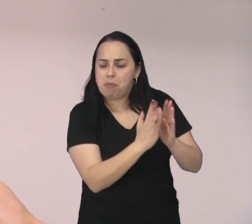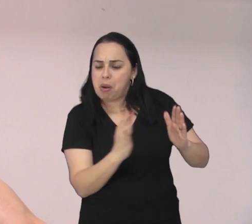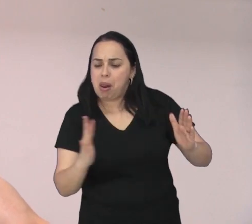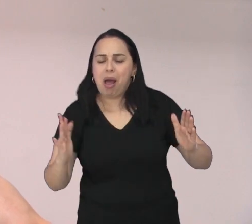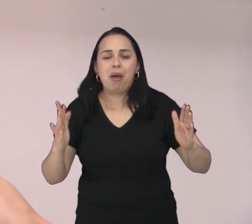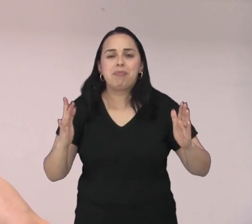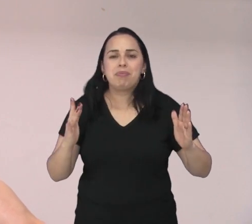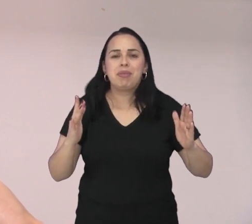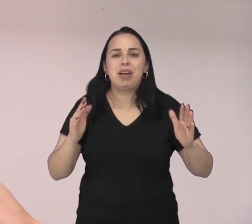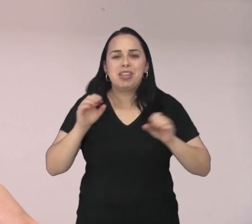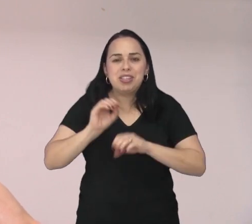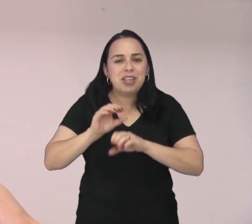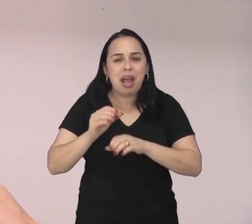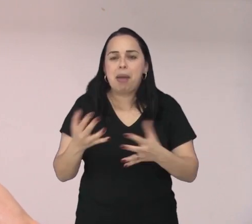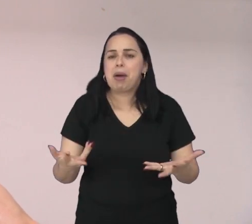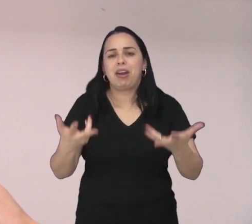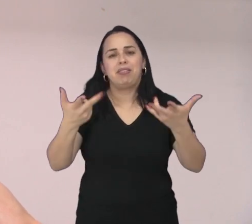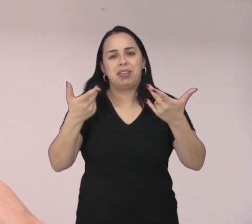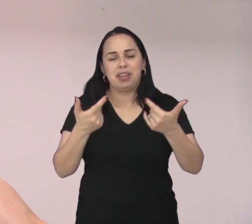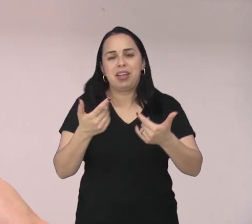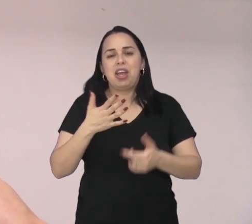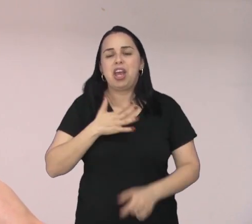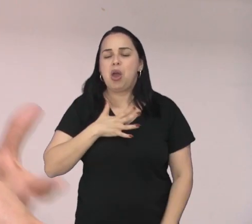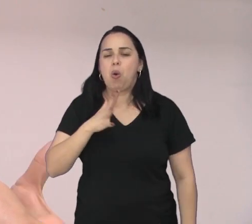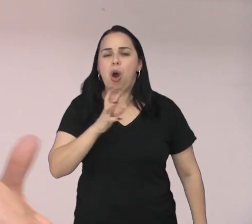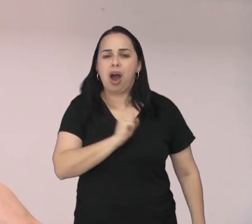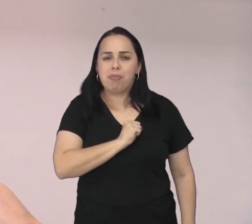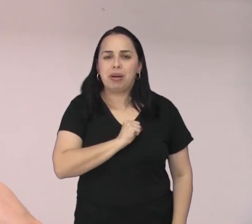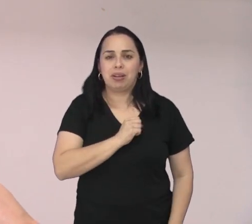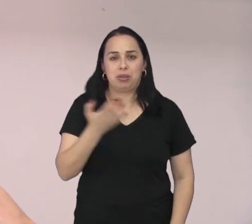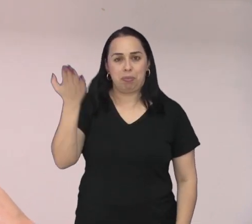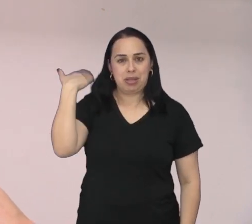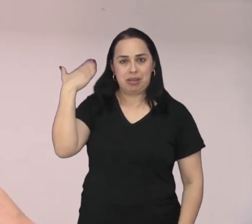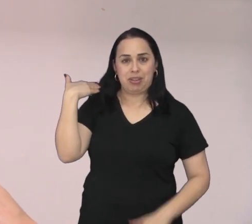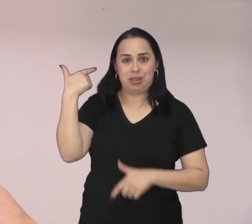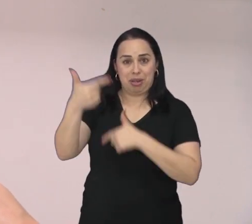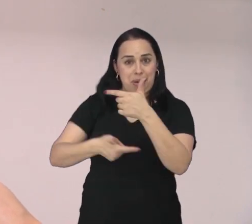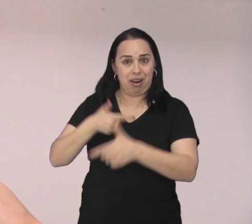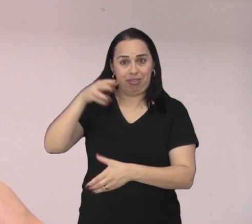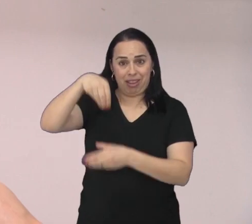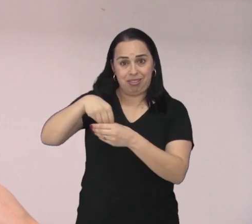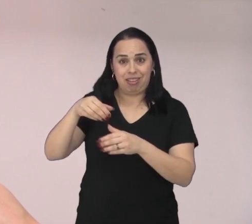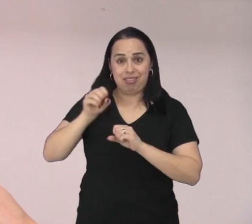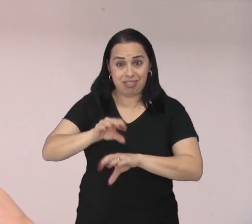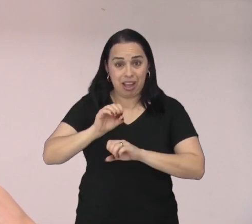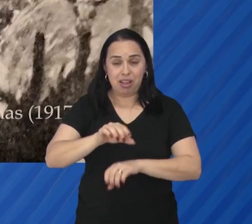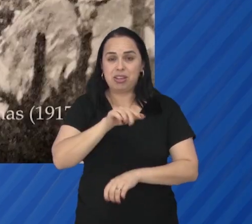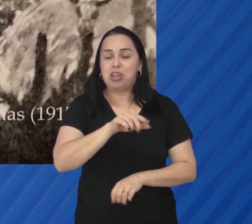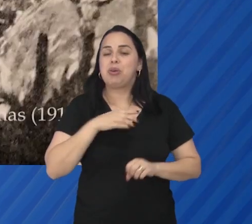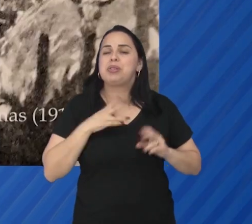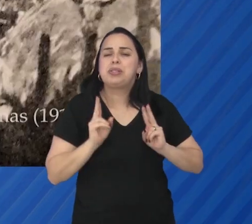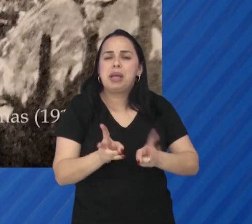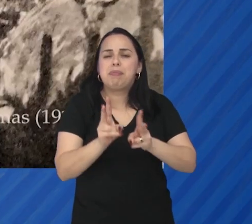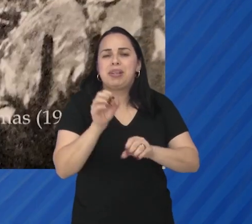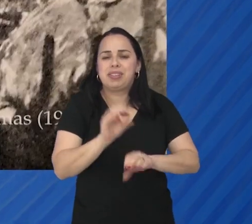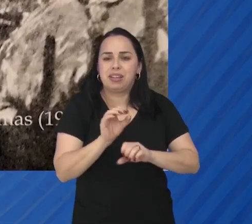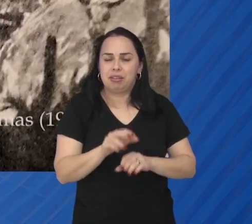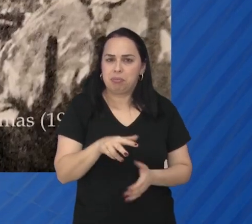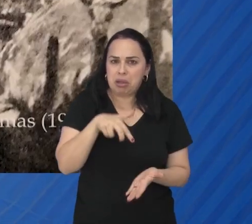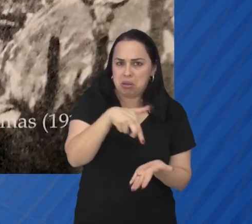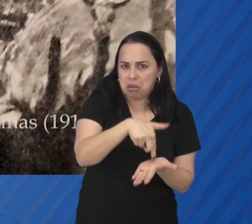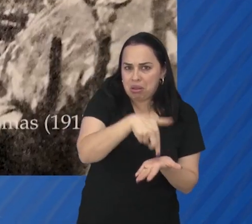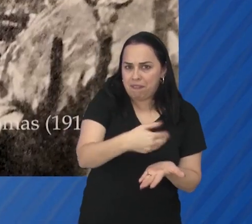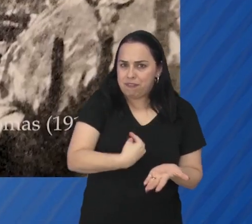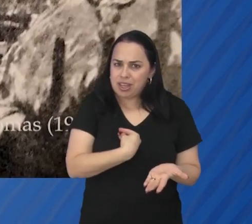é riquíssimo. Eu sou fã e quando estava na sala de aula, eu trabalhava muito folclore. Mas afinal, o